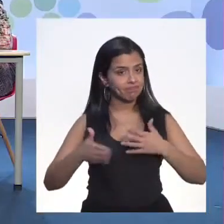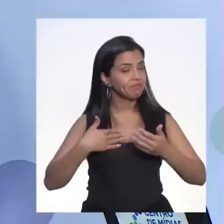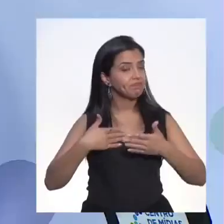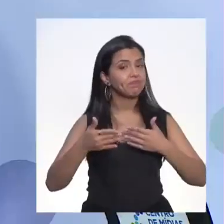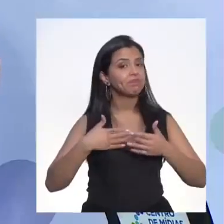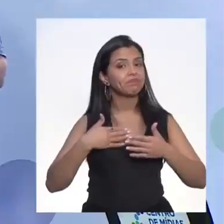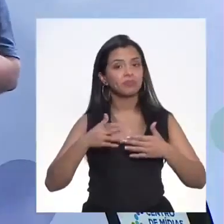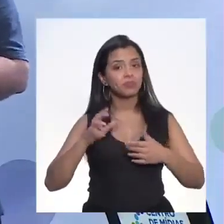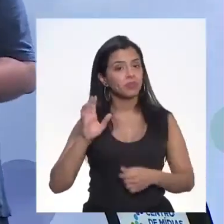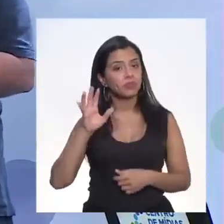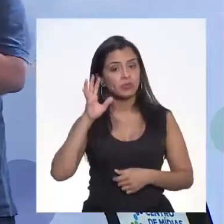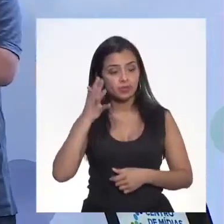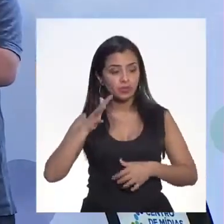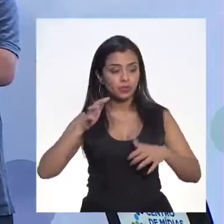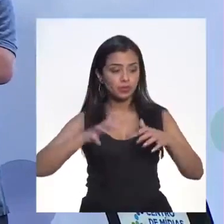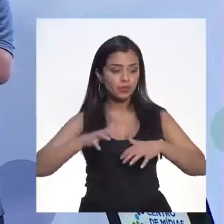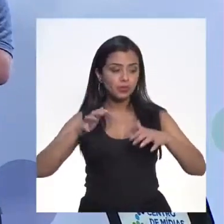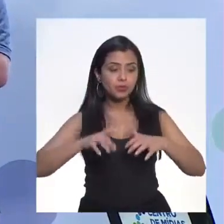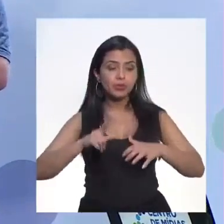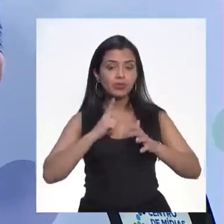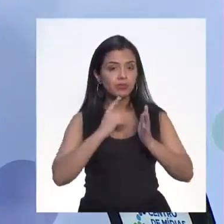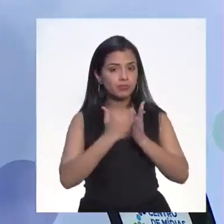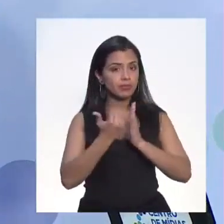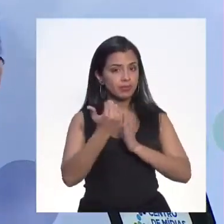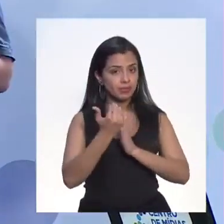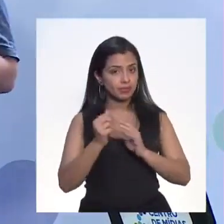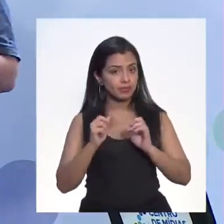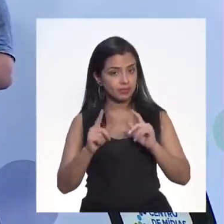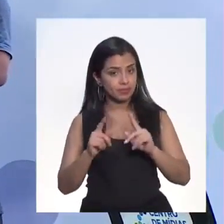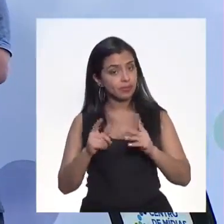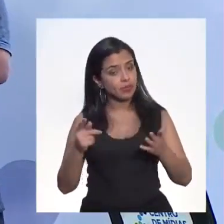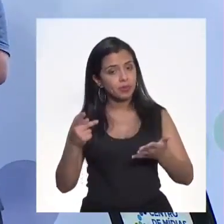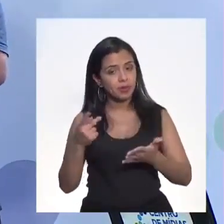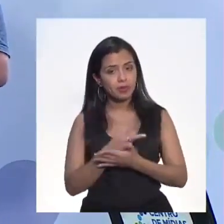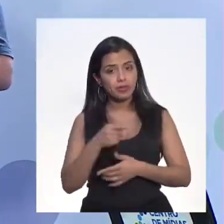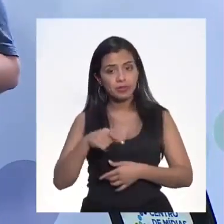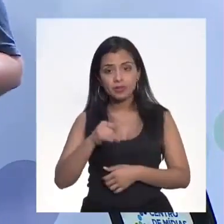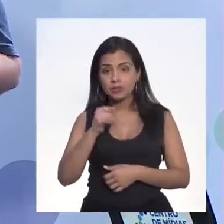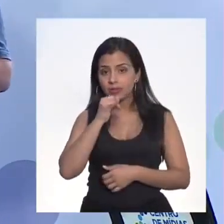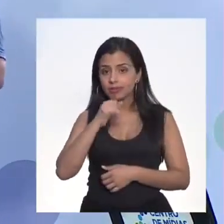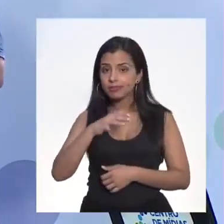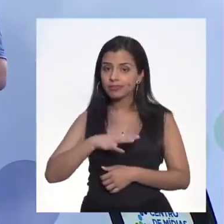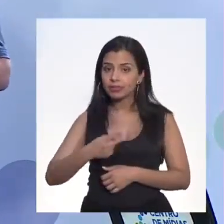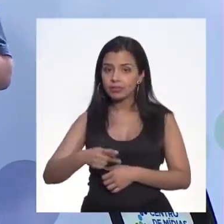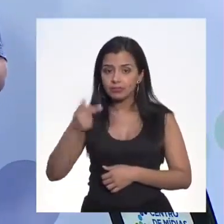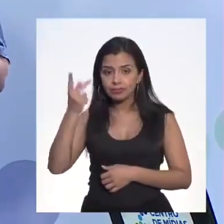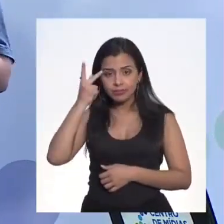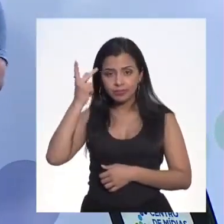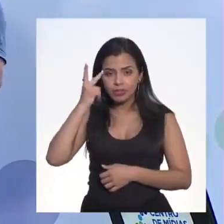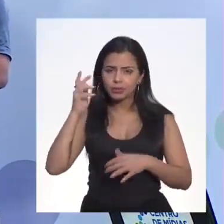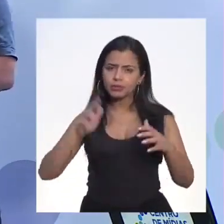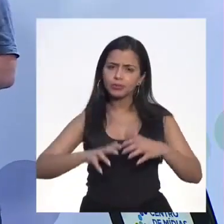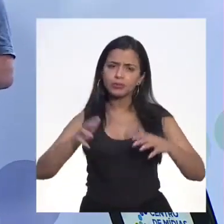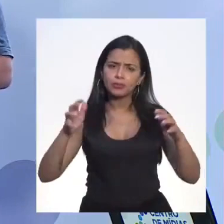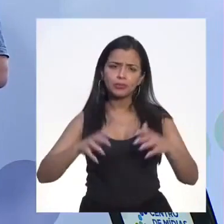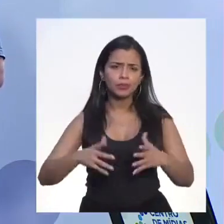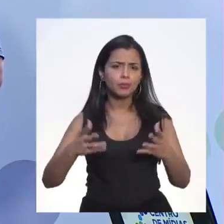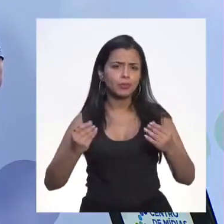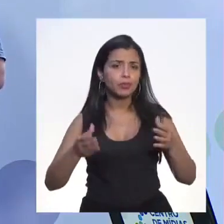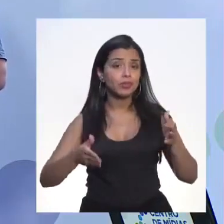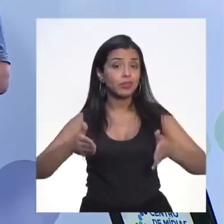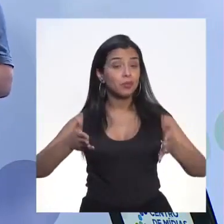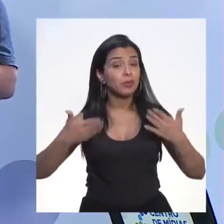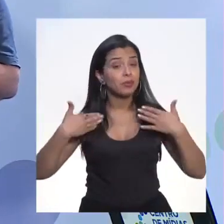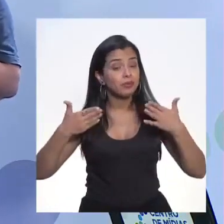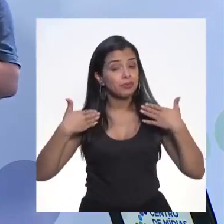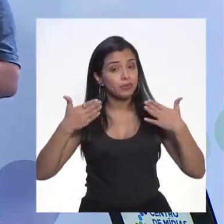da situação, chuvas excessivas, né? O que acontece aqui, por exemplo, na nossa cidade de São Paulo, que tem muitas chuvas aí no período do